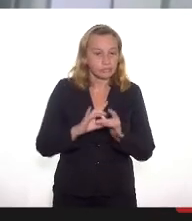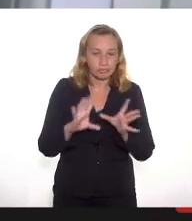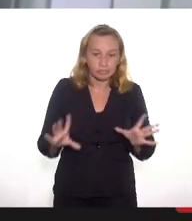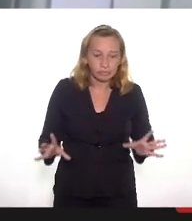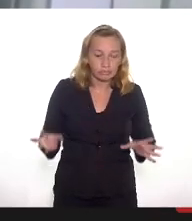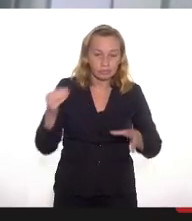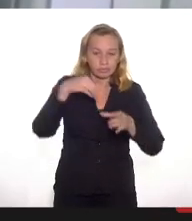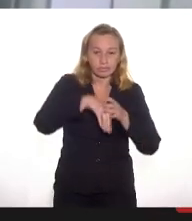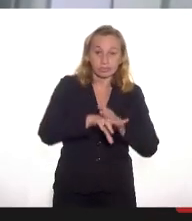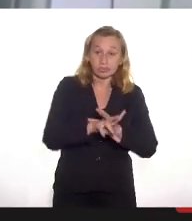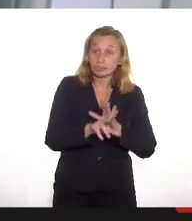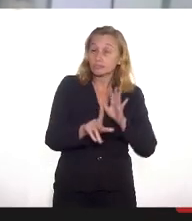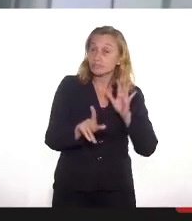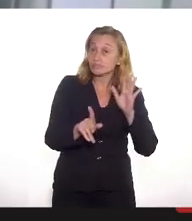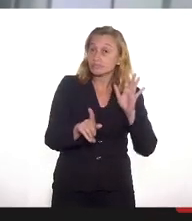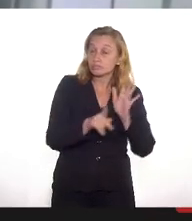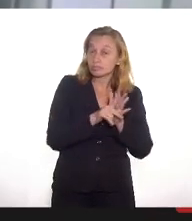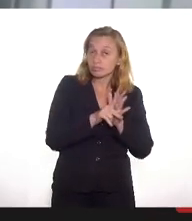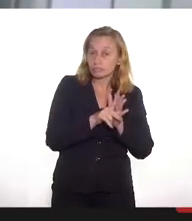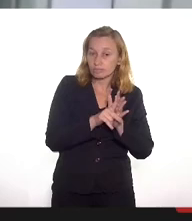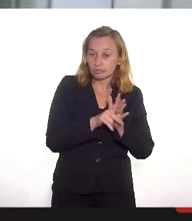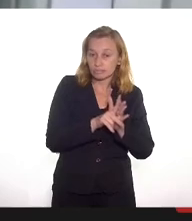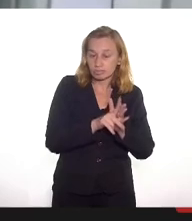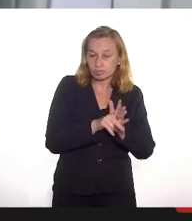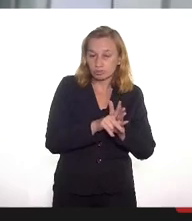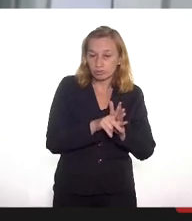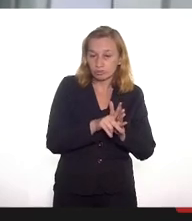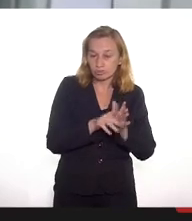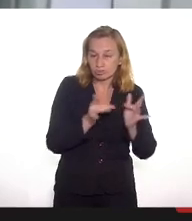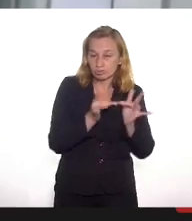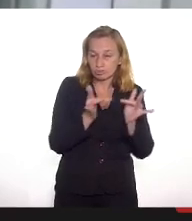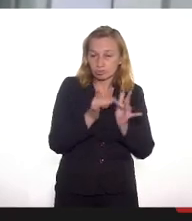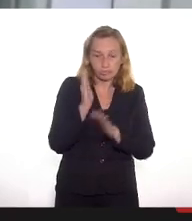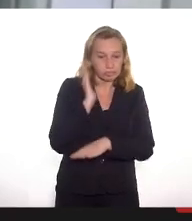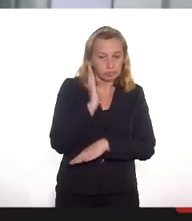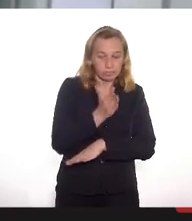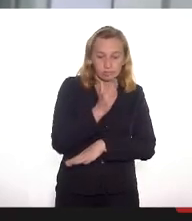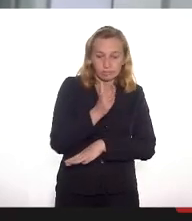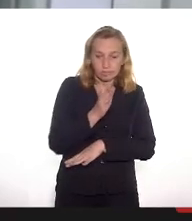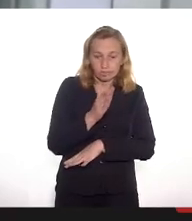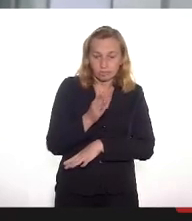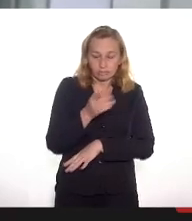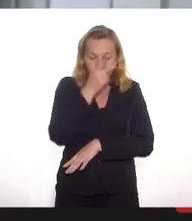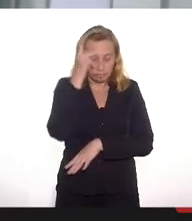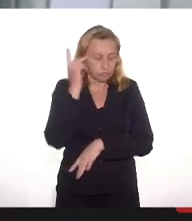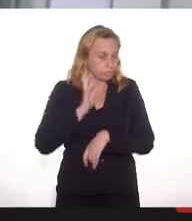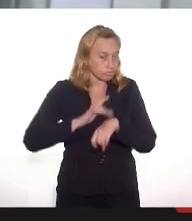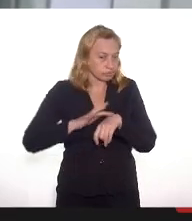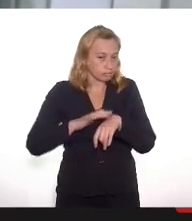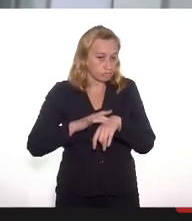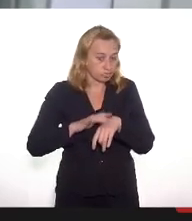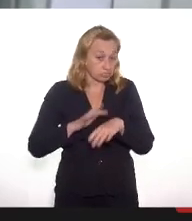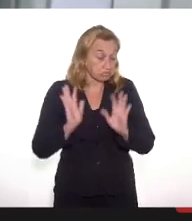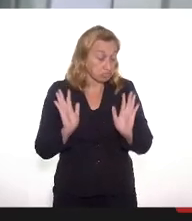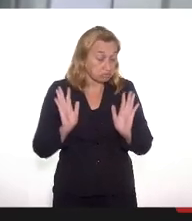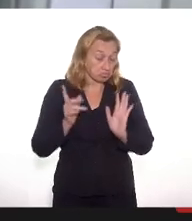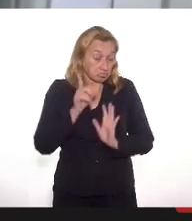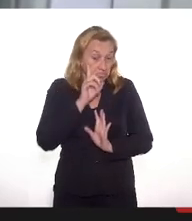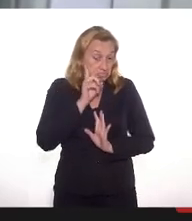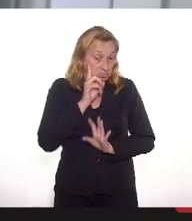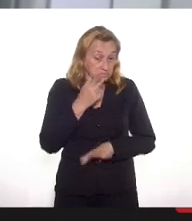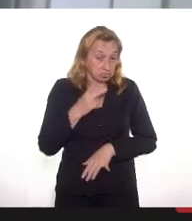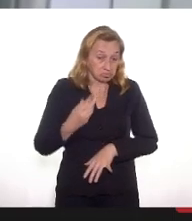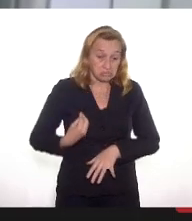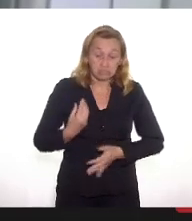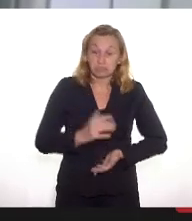a inclusão desse grupo para evitar vai conhecendo que de fato estão em contato direto com o paciente ou com um pouco com pessoas infectadas no dia-a-dia